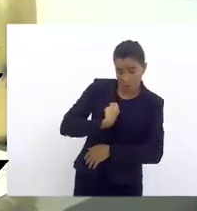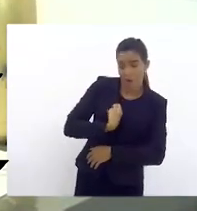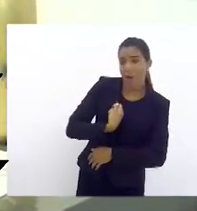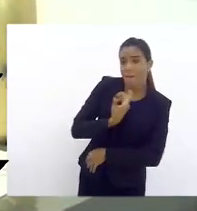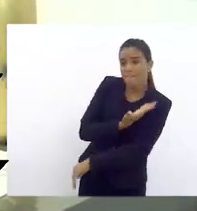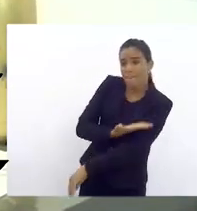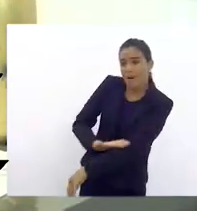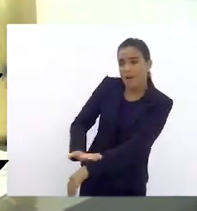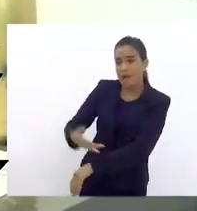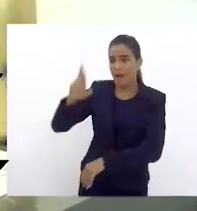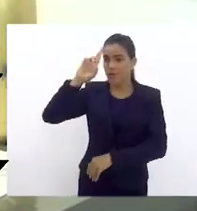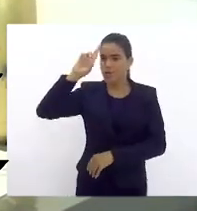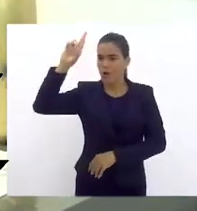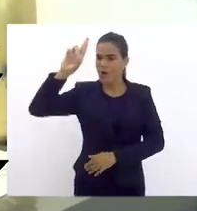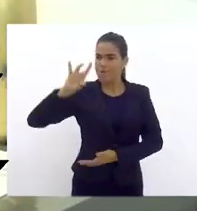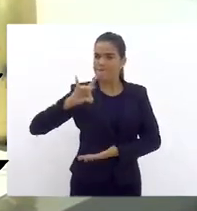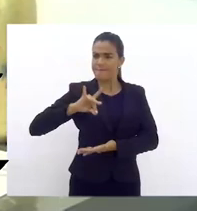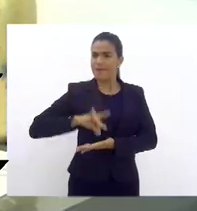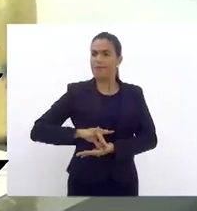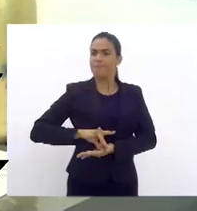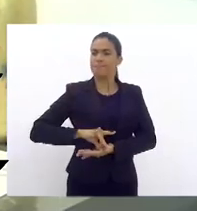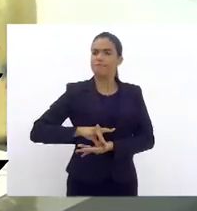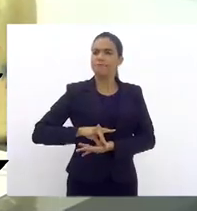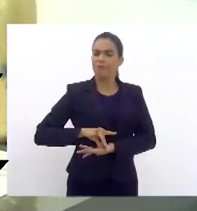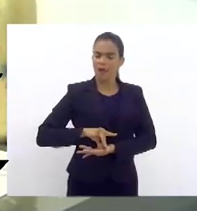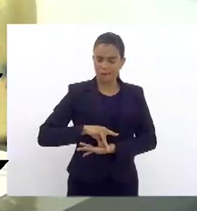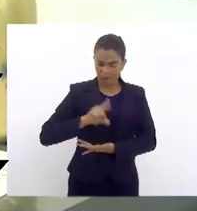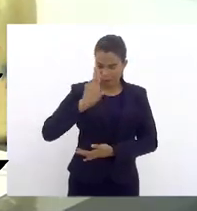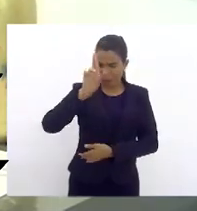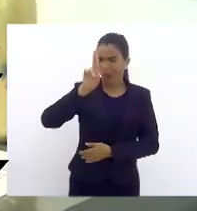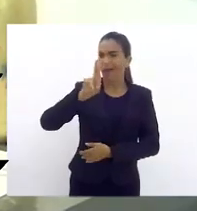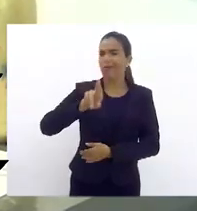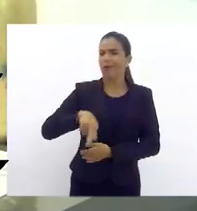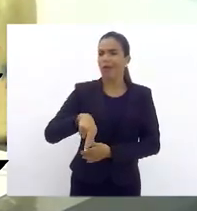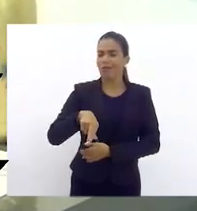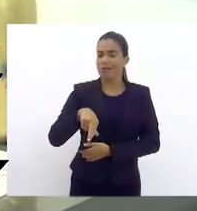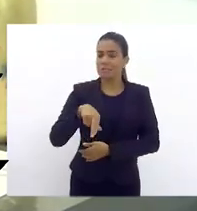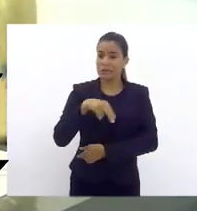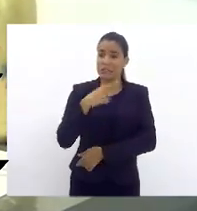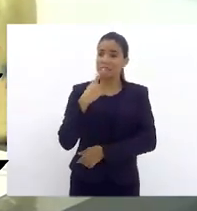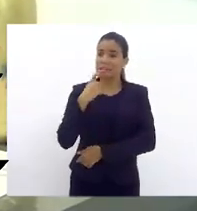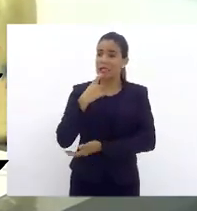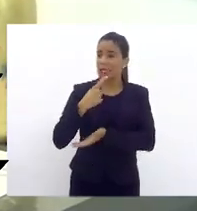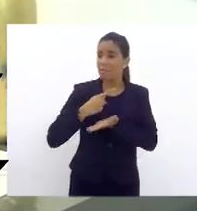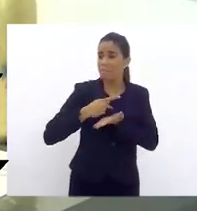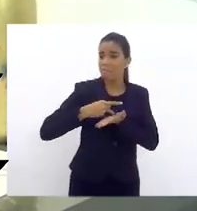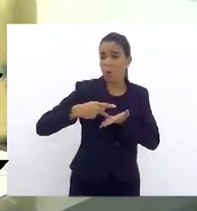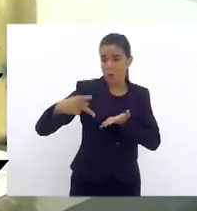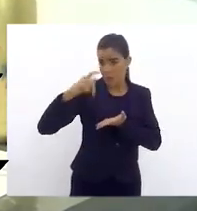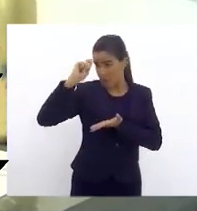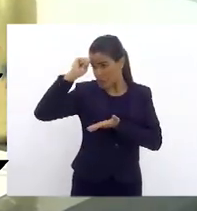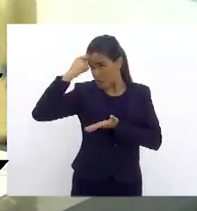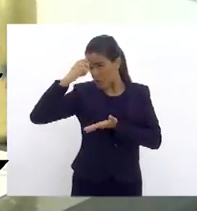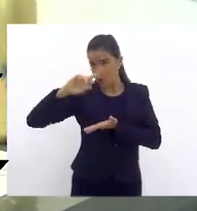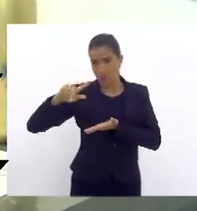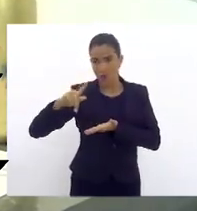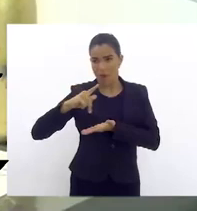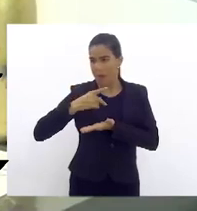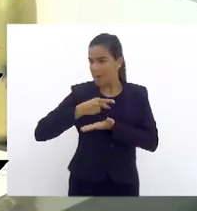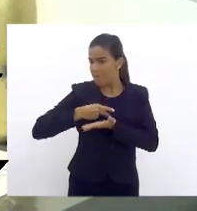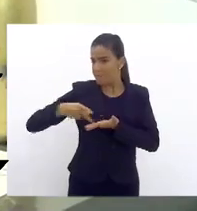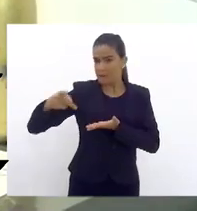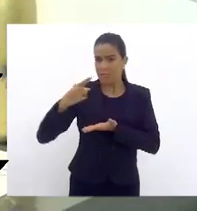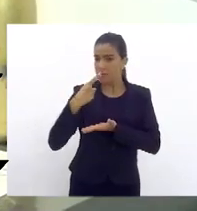se diz dona da Verdade um povo de puro sangue porque negro não é puro sangue